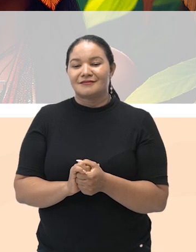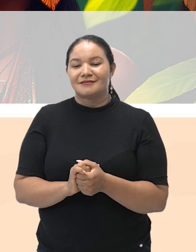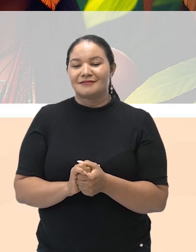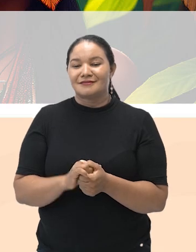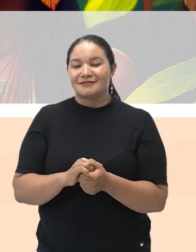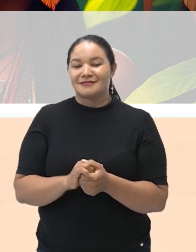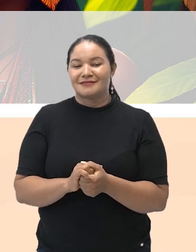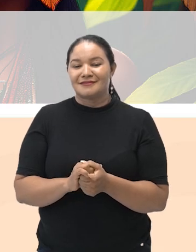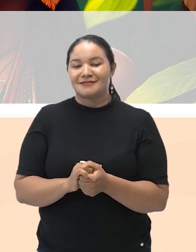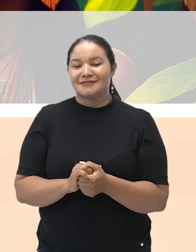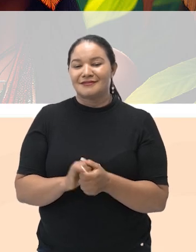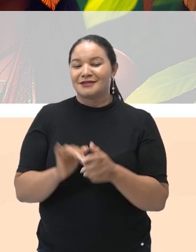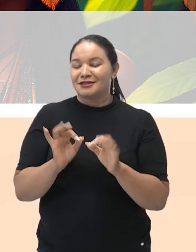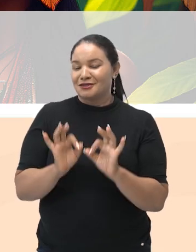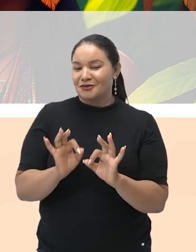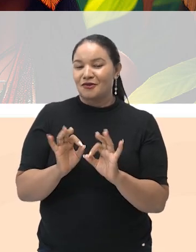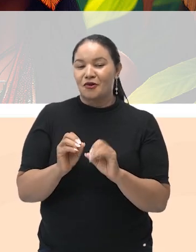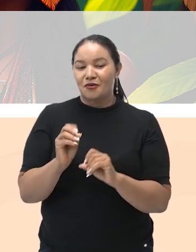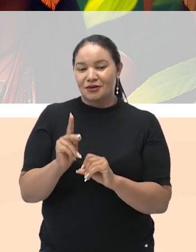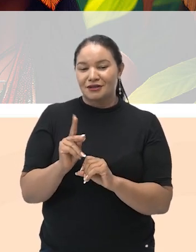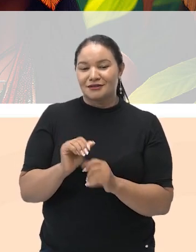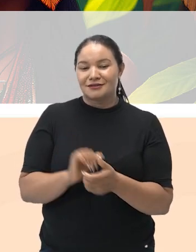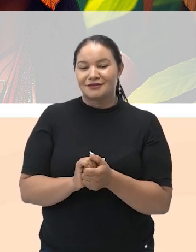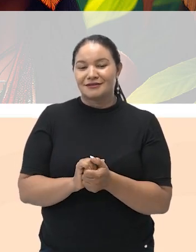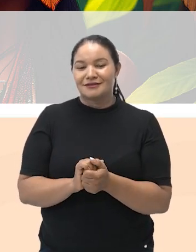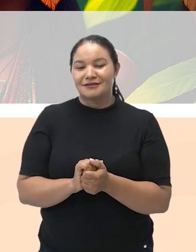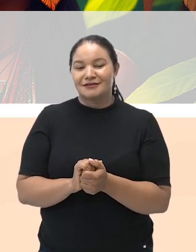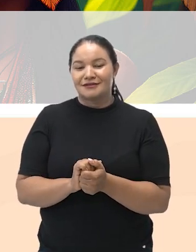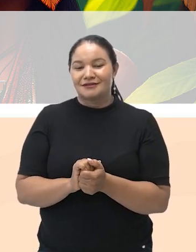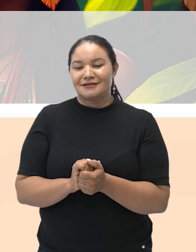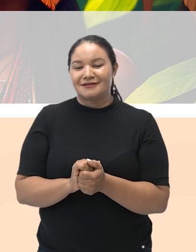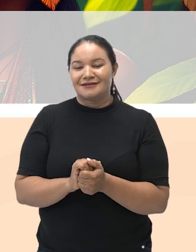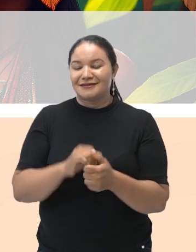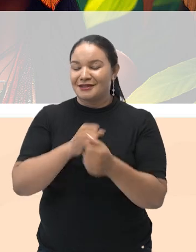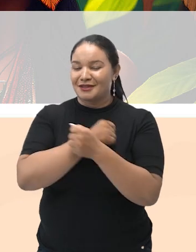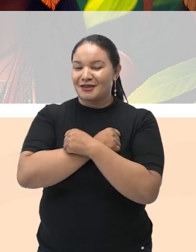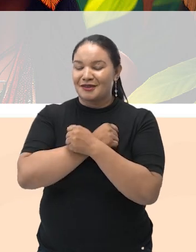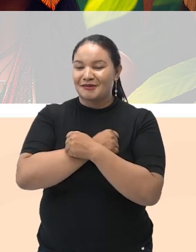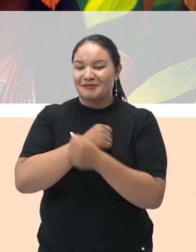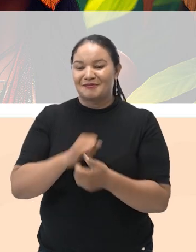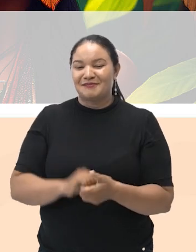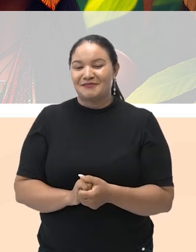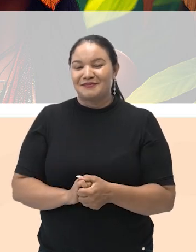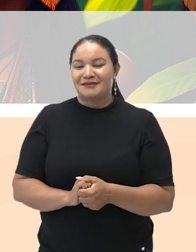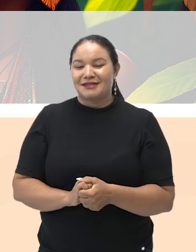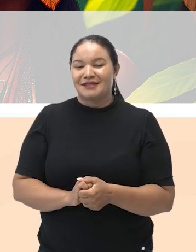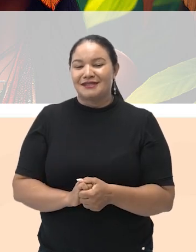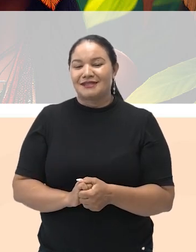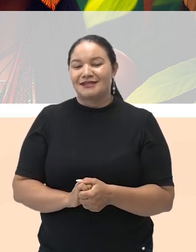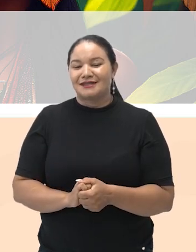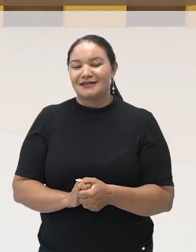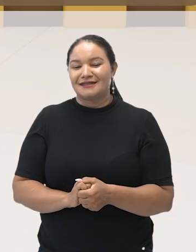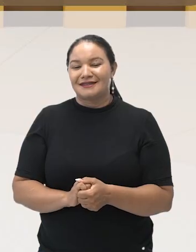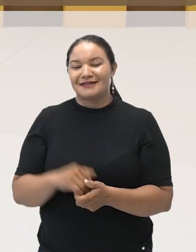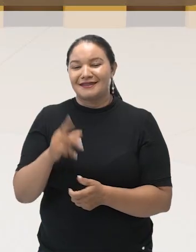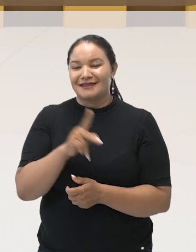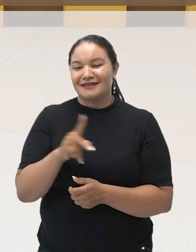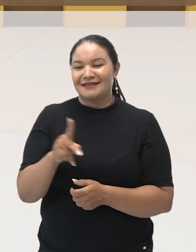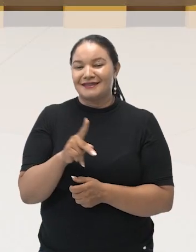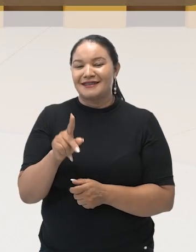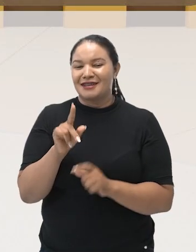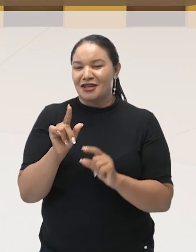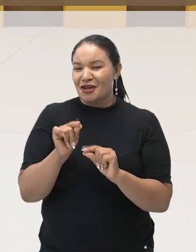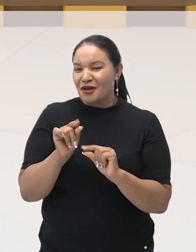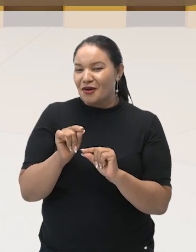Ok, perfeito, muito obrigado. Ok, um abraço para você também. Professor Jefferson, a